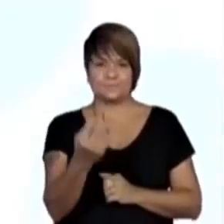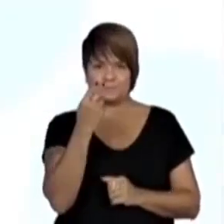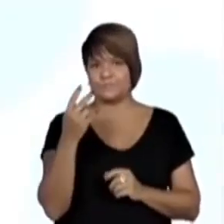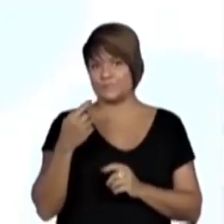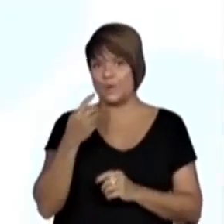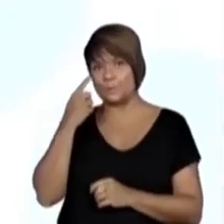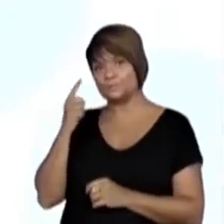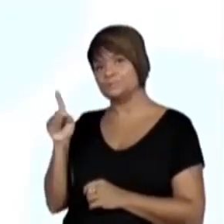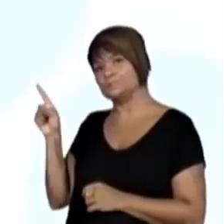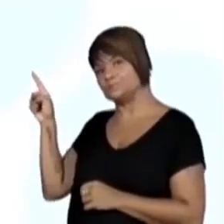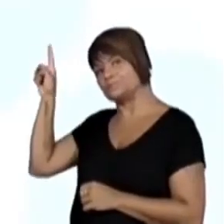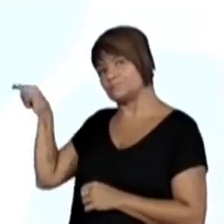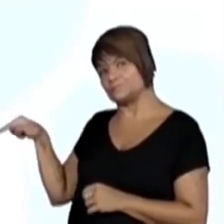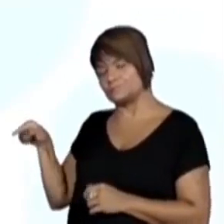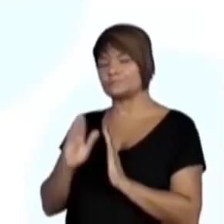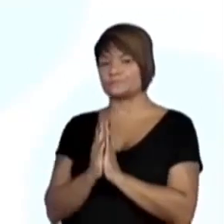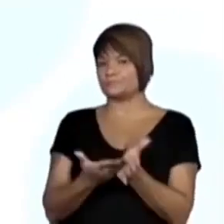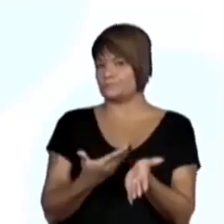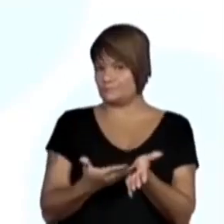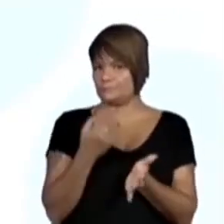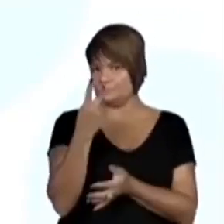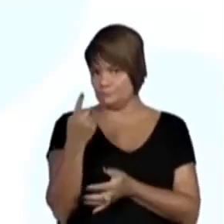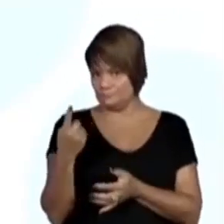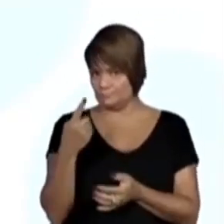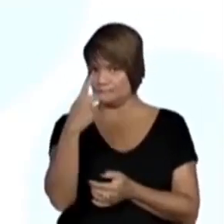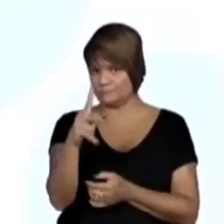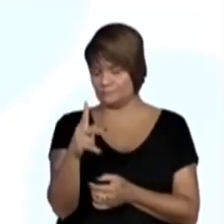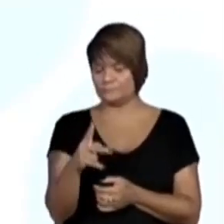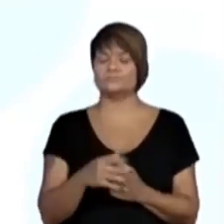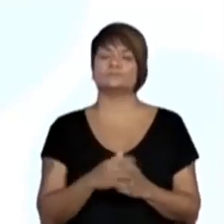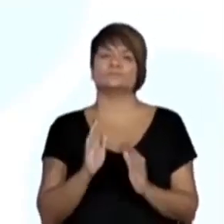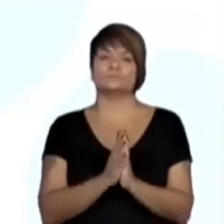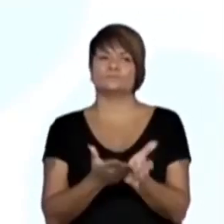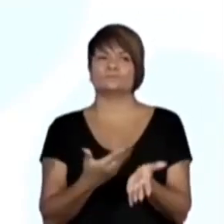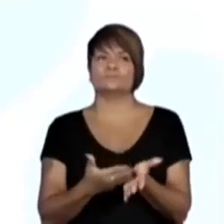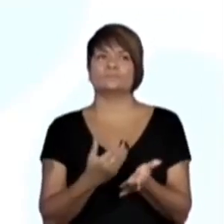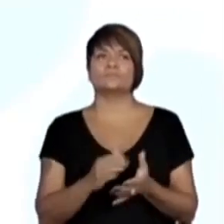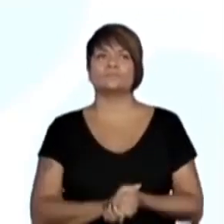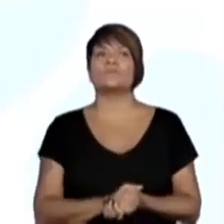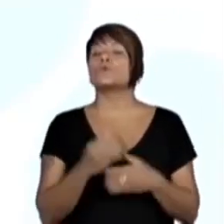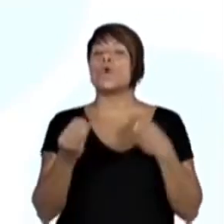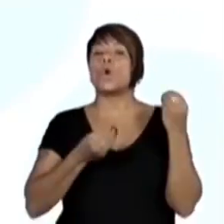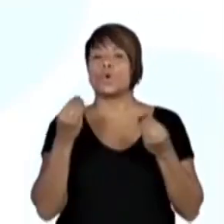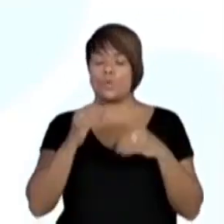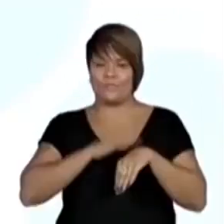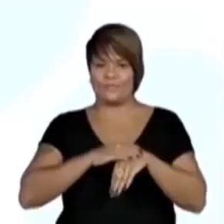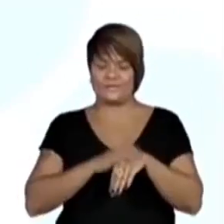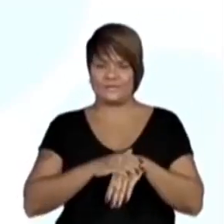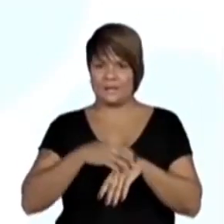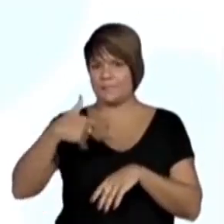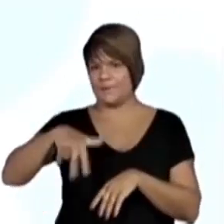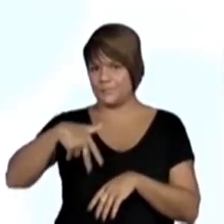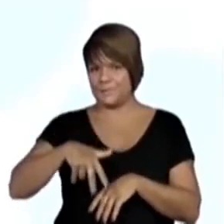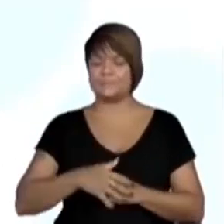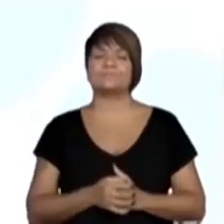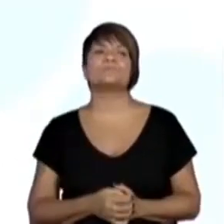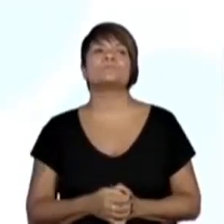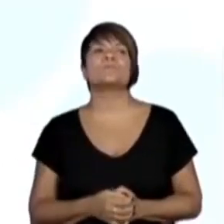página 21. Então, essa parte, como fazer uma boneca abaiomi, é o título. Os